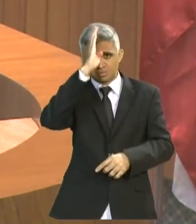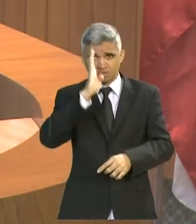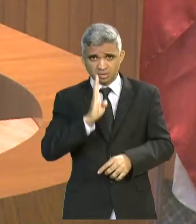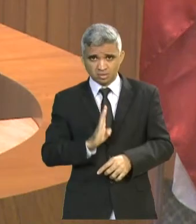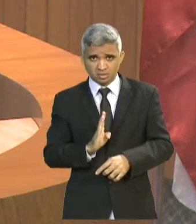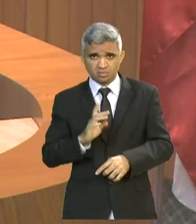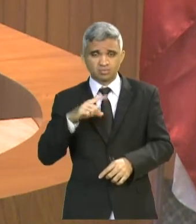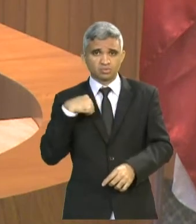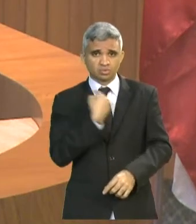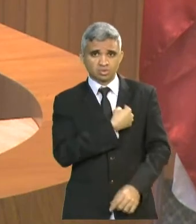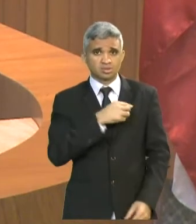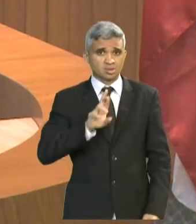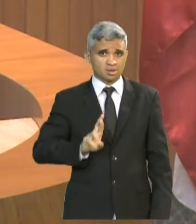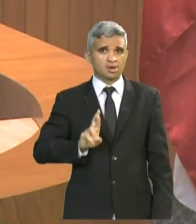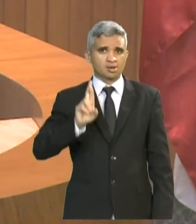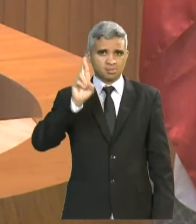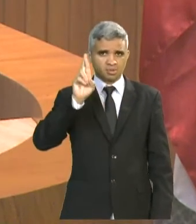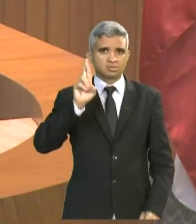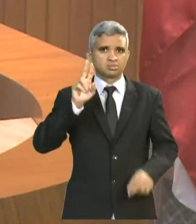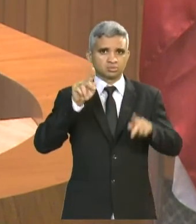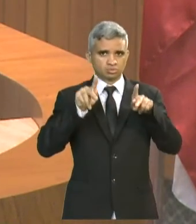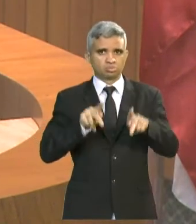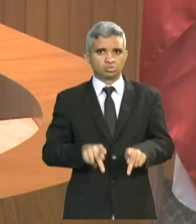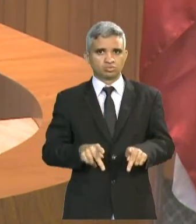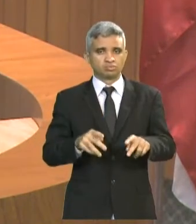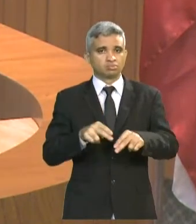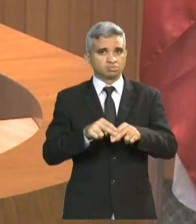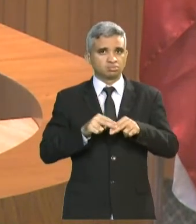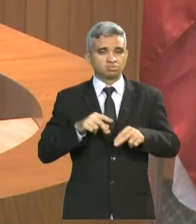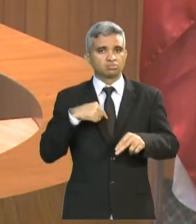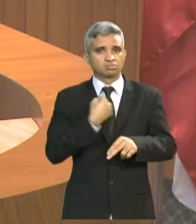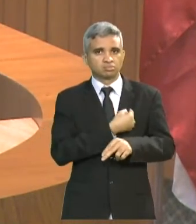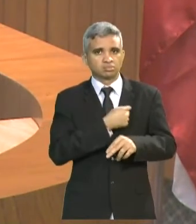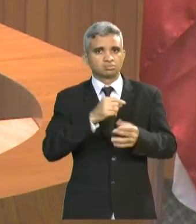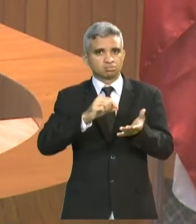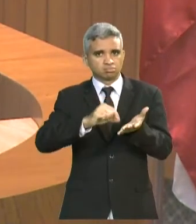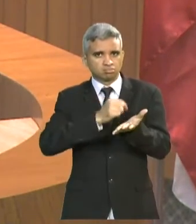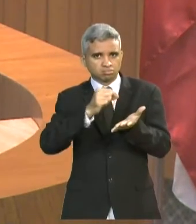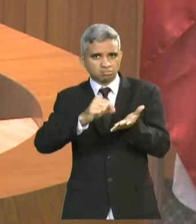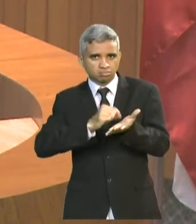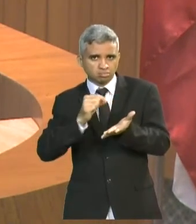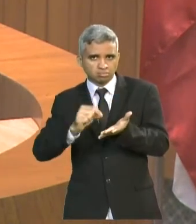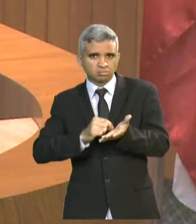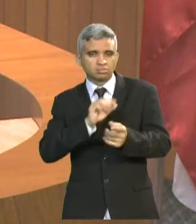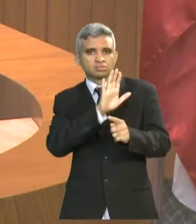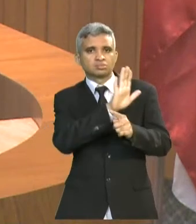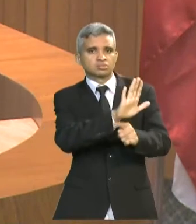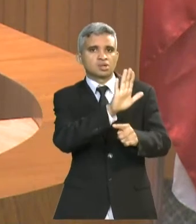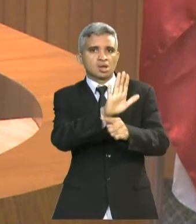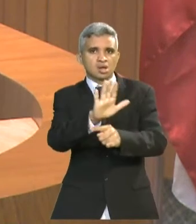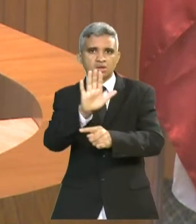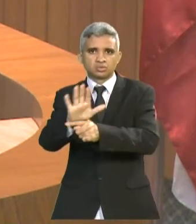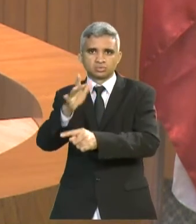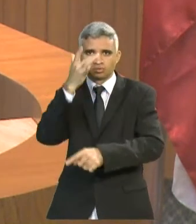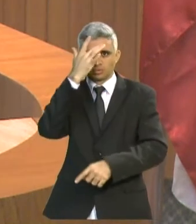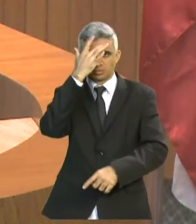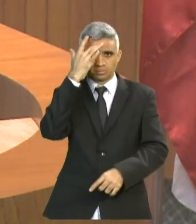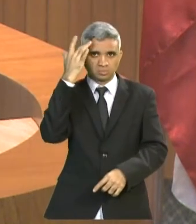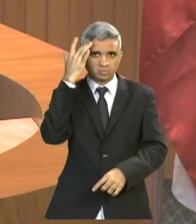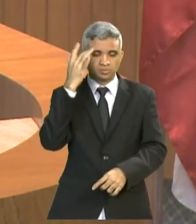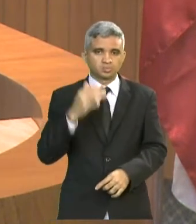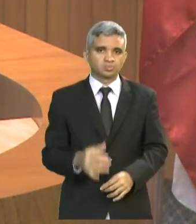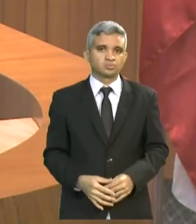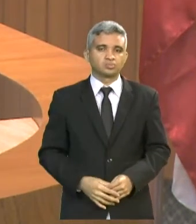aqui, para que esses programas atinjam um maior número de pessoas. Acredito piamente, fielmente